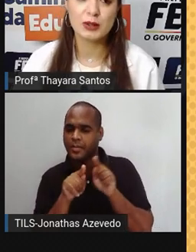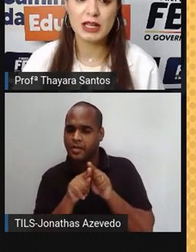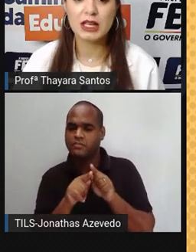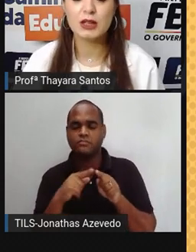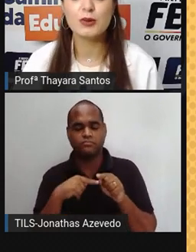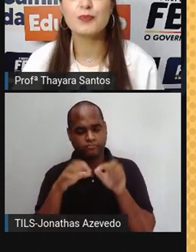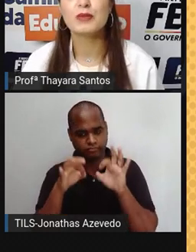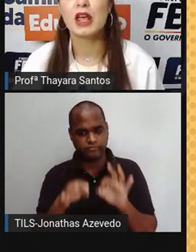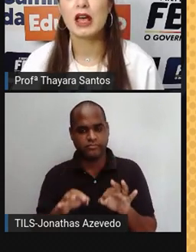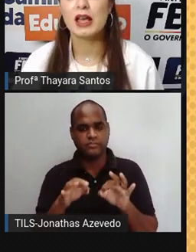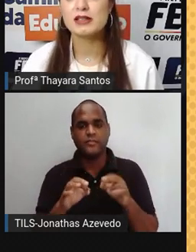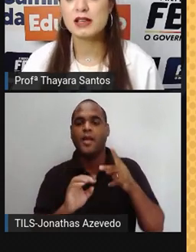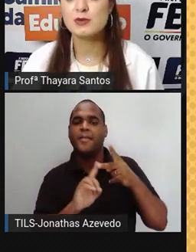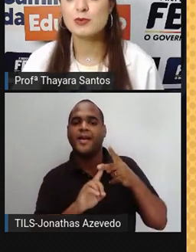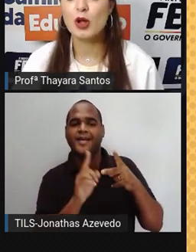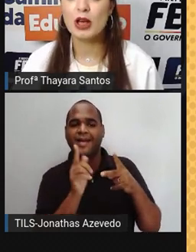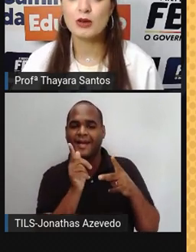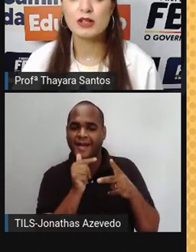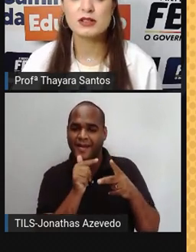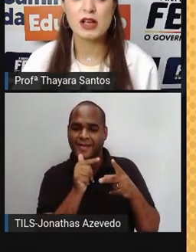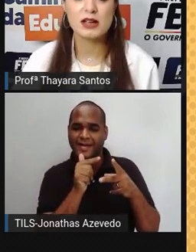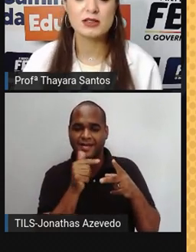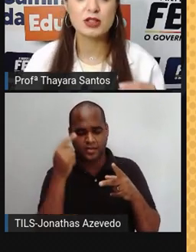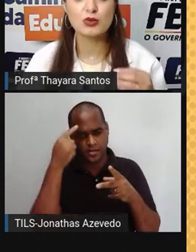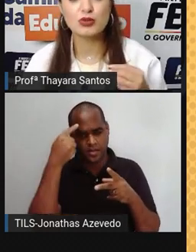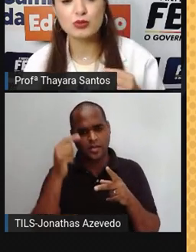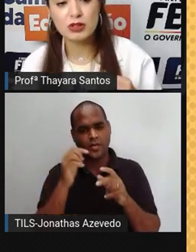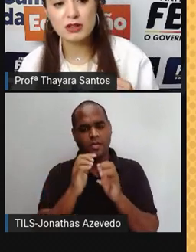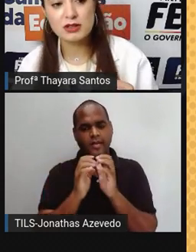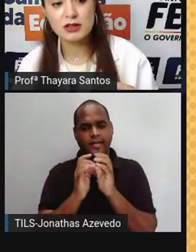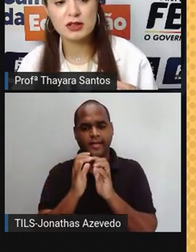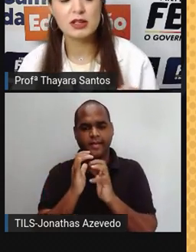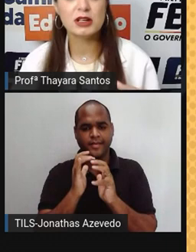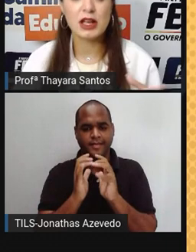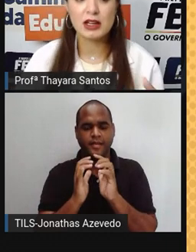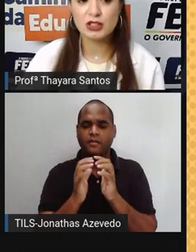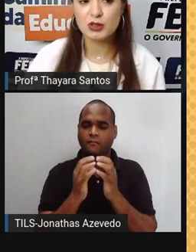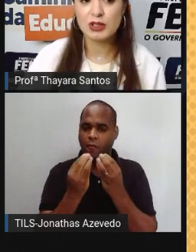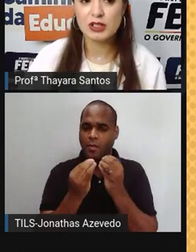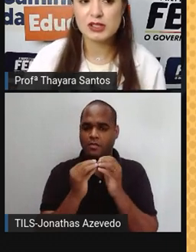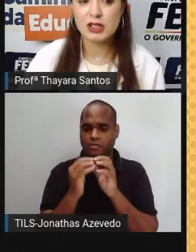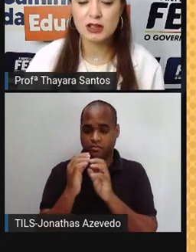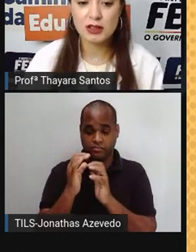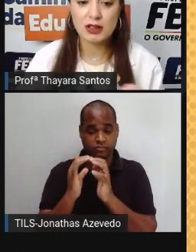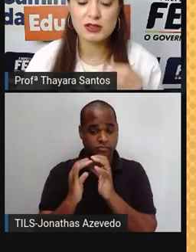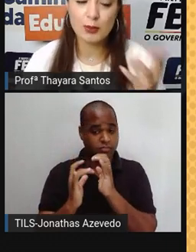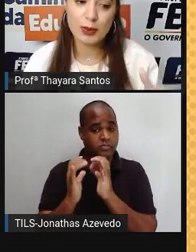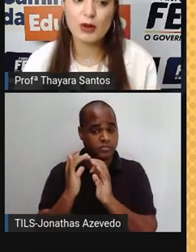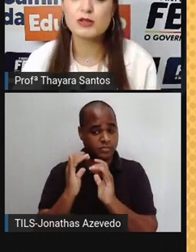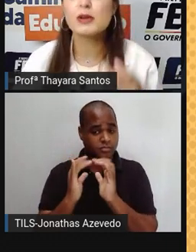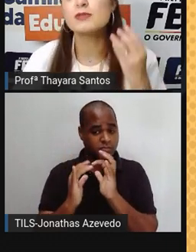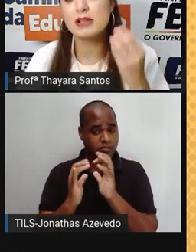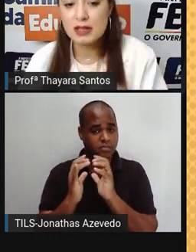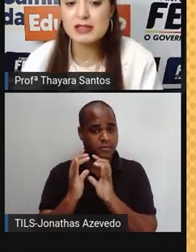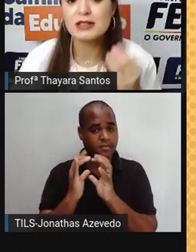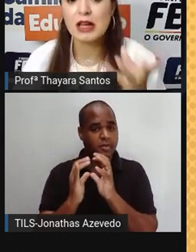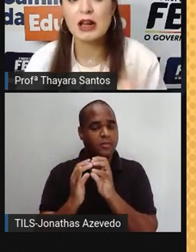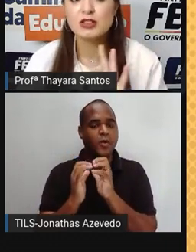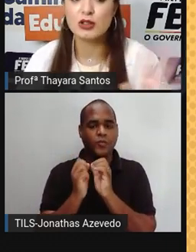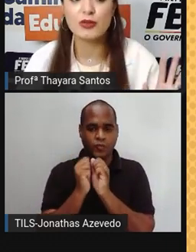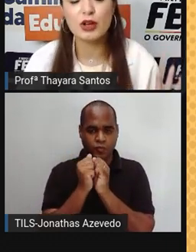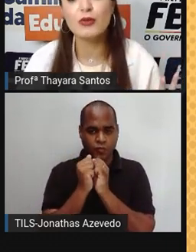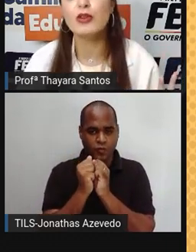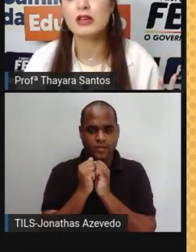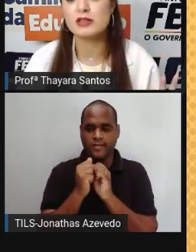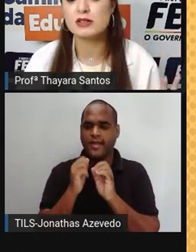estado líquido essas moléculas elas estão juntas interagindo entre si elas estão próximas Mas